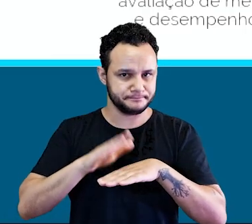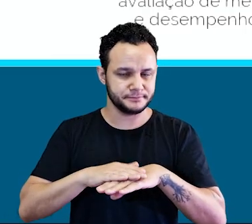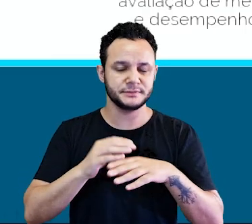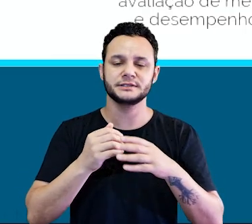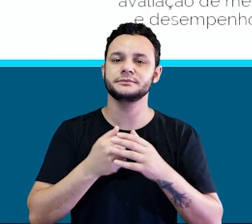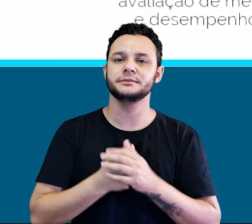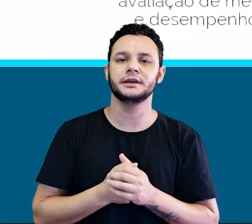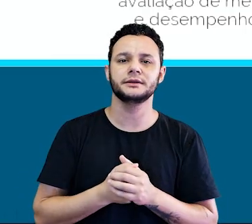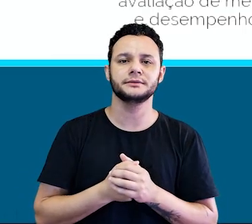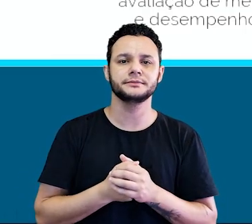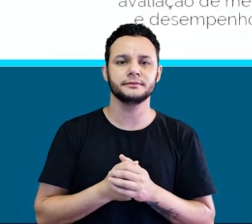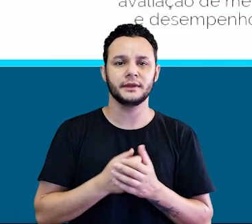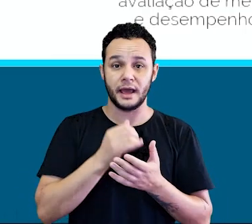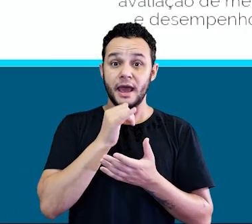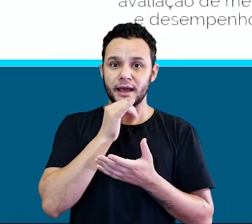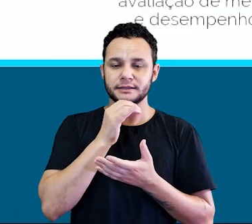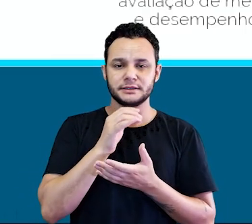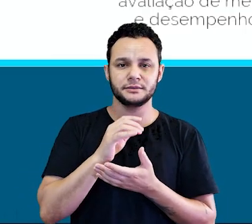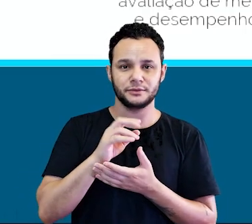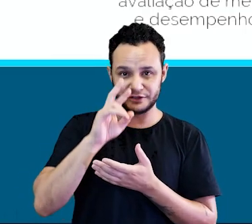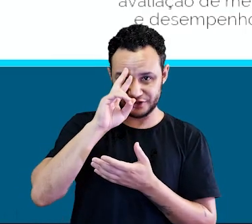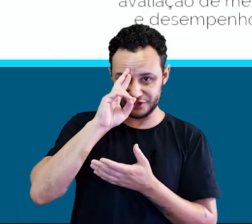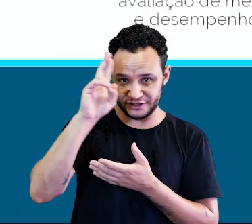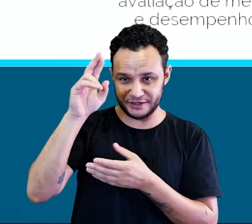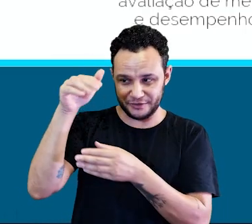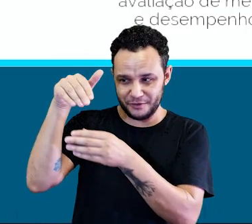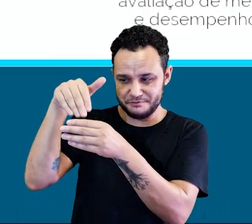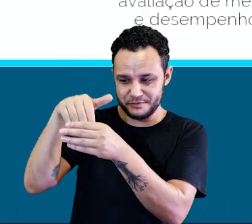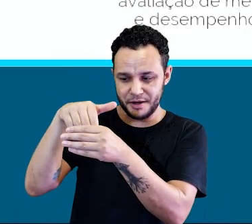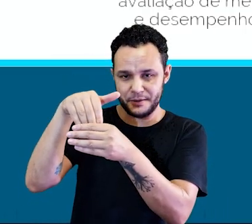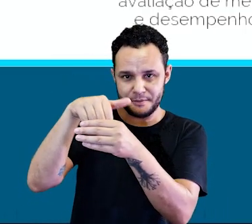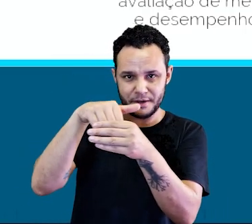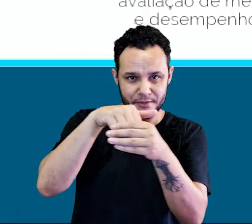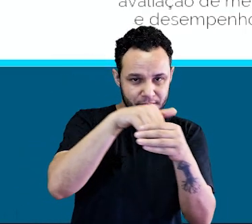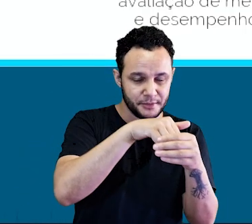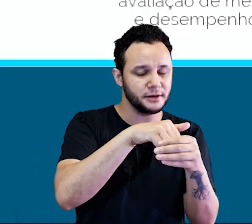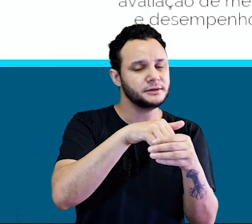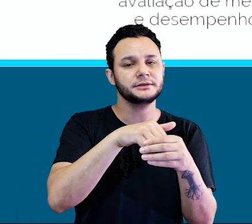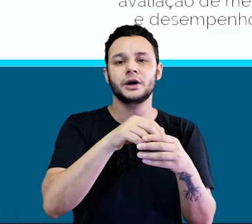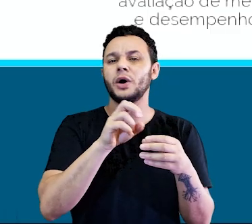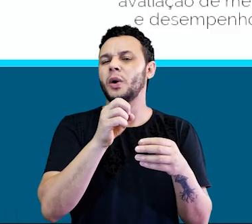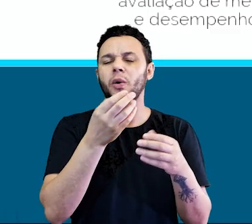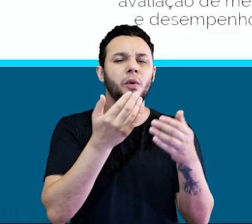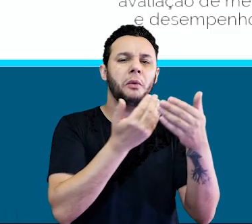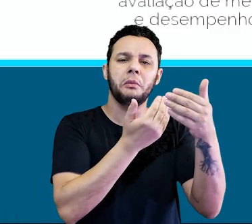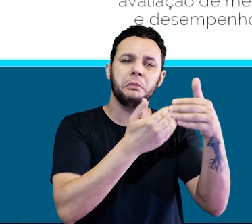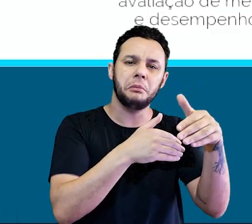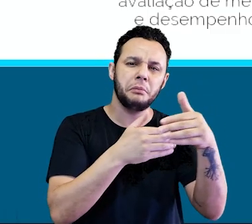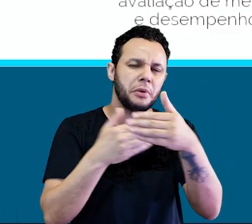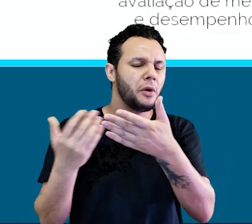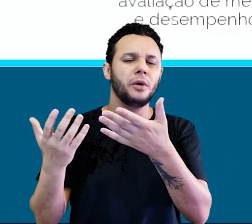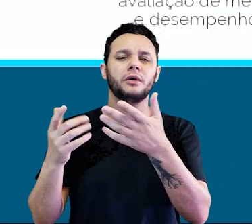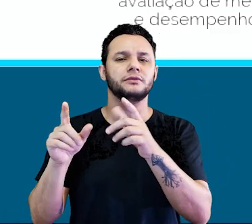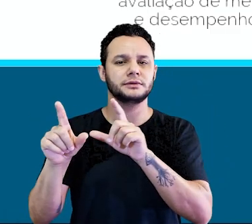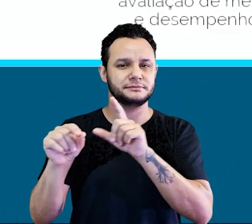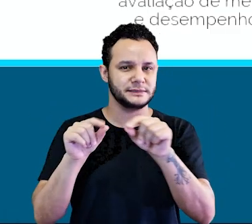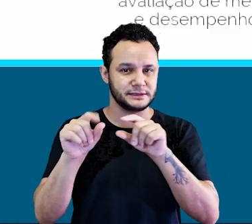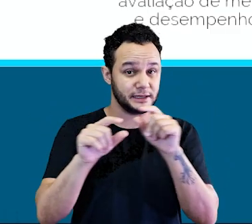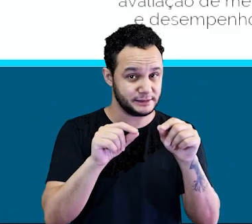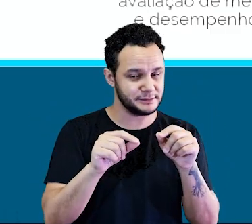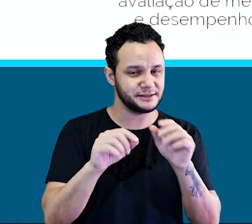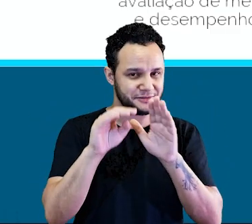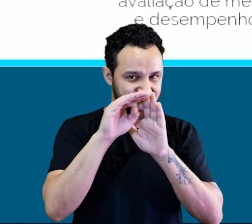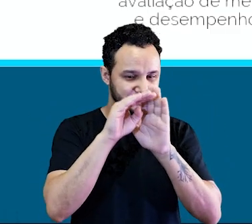desempenho, ou seja, quando a gente tem eleição de diretores ou quando a gente tem prova, né, algum